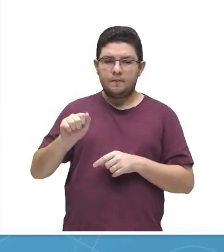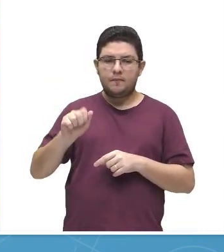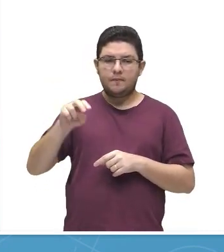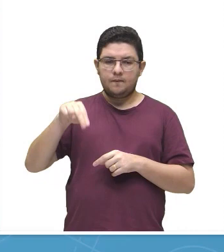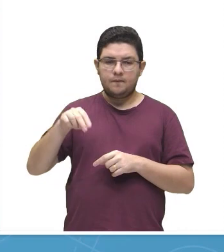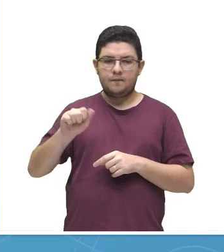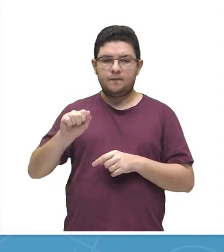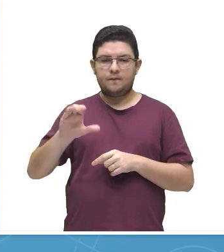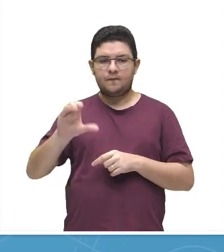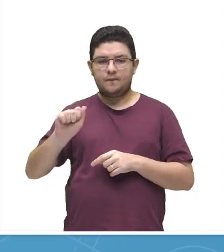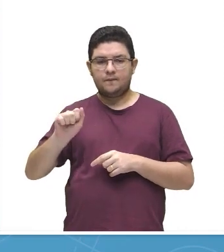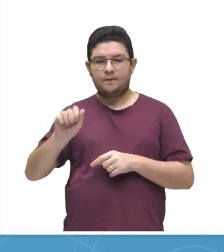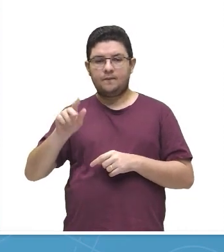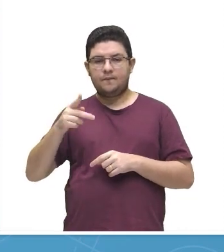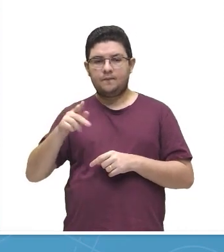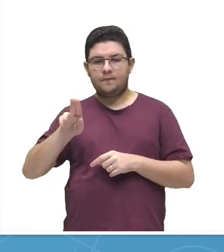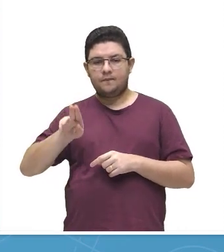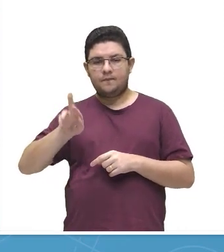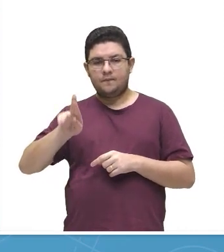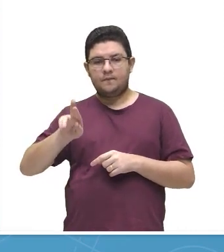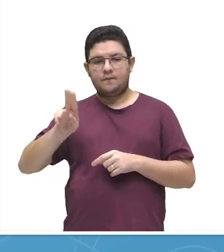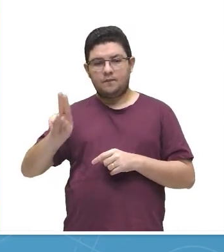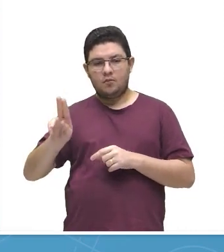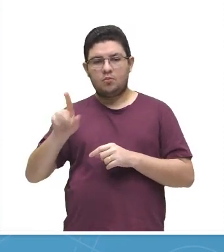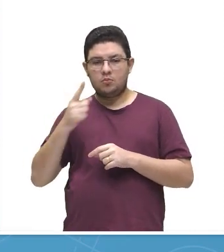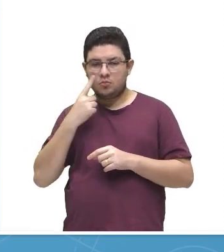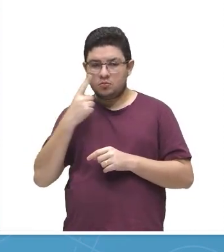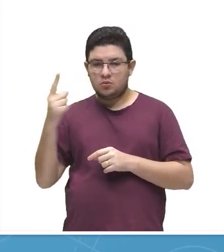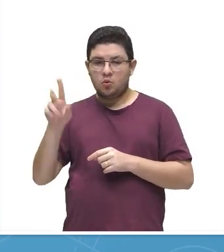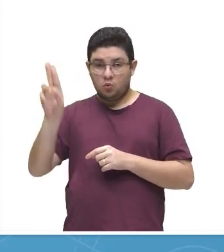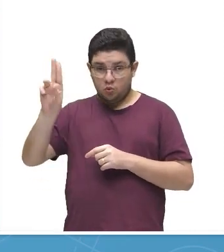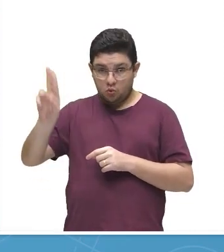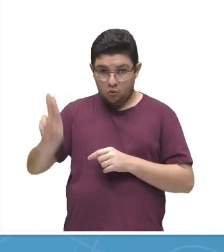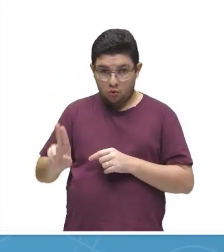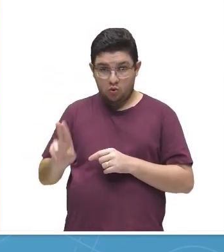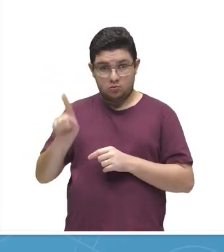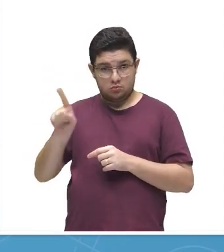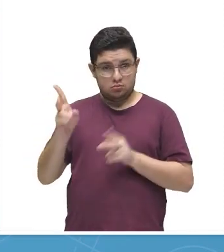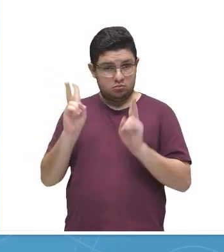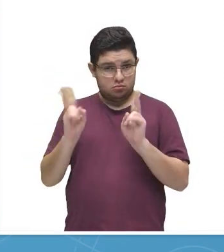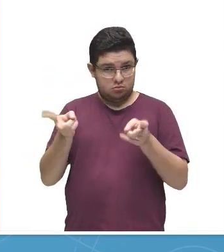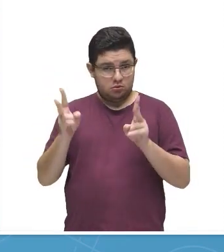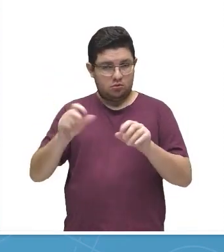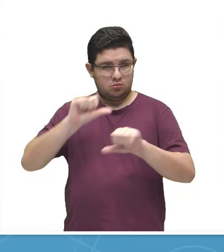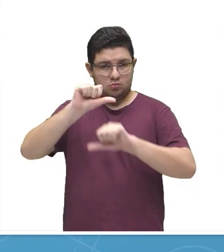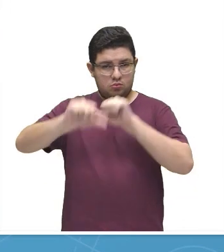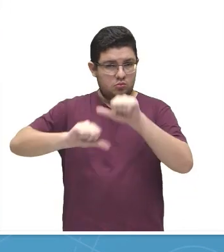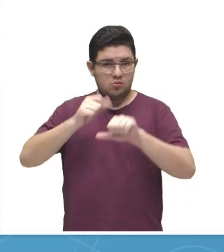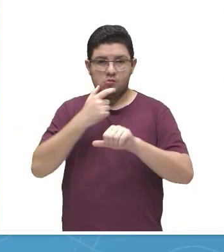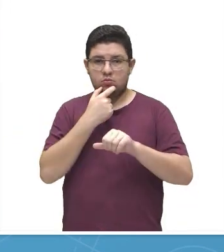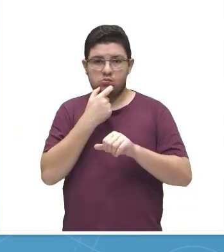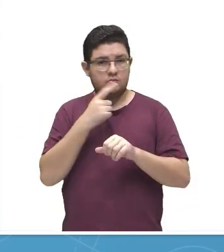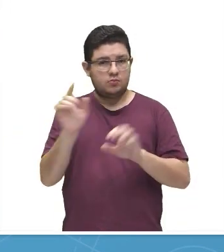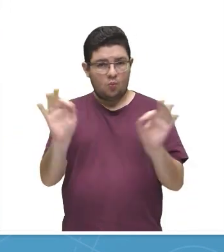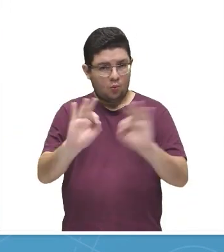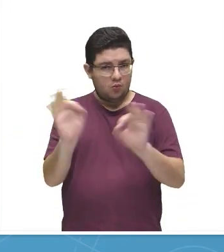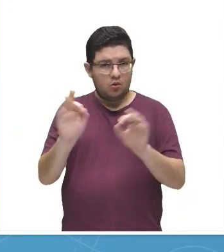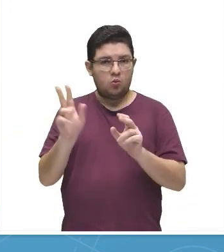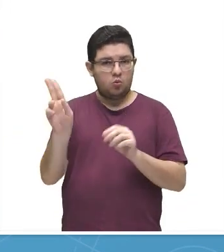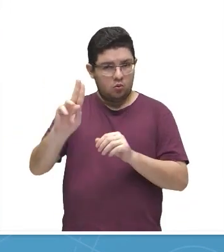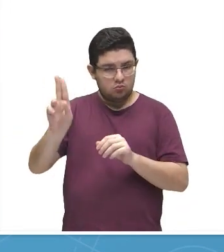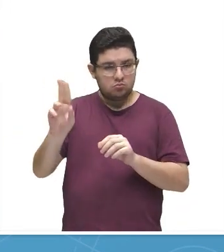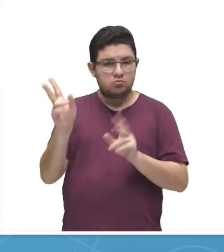quê? Porque são preposições de lugar, de lugares amplos, tá? Sempre na base da pirâmide, onde é mais